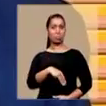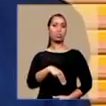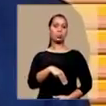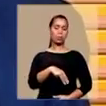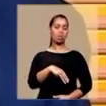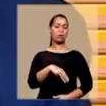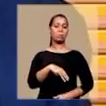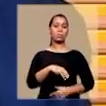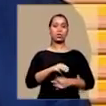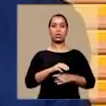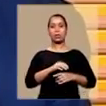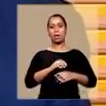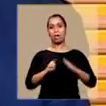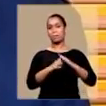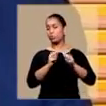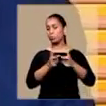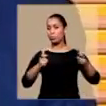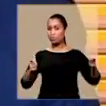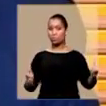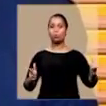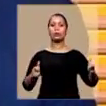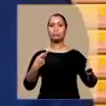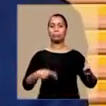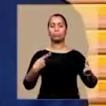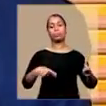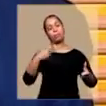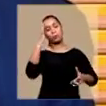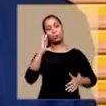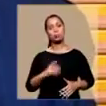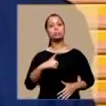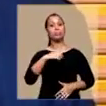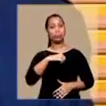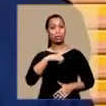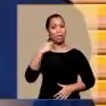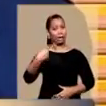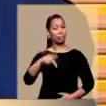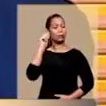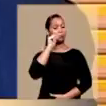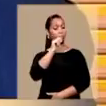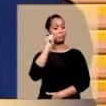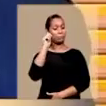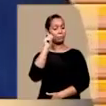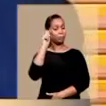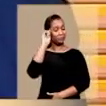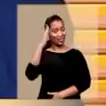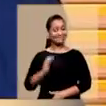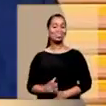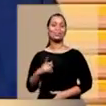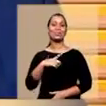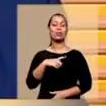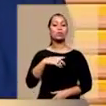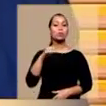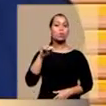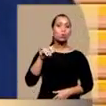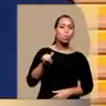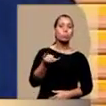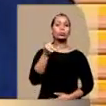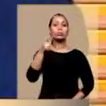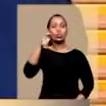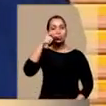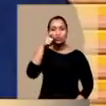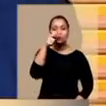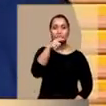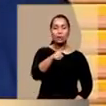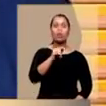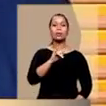uma das maiores empresas de tecnologia da informação do planeta, inclusive tem filiais no Brasil, eu tive a oportunidade de visitar o campus,